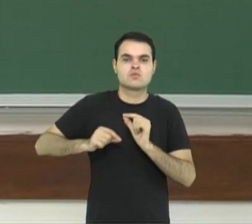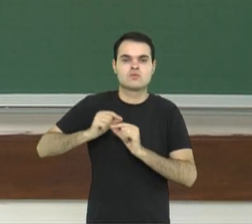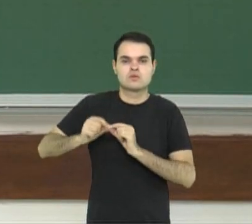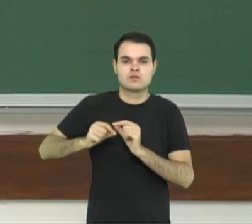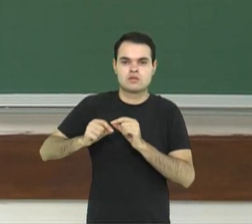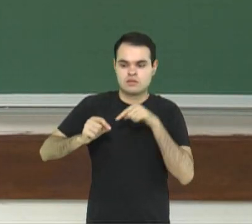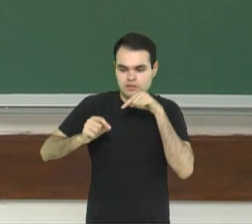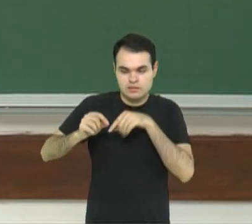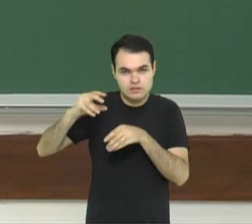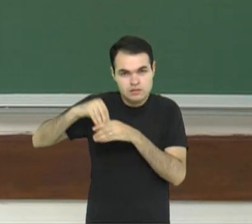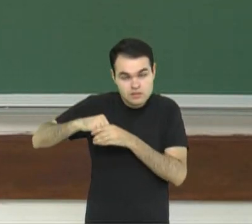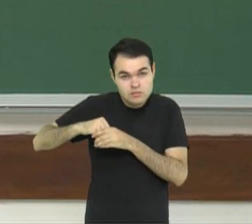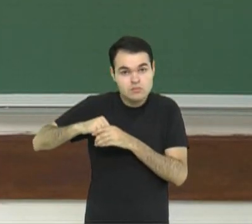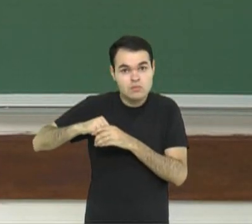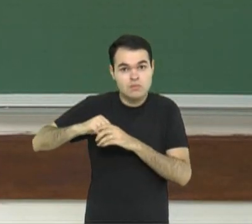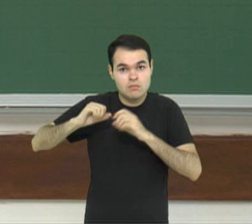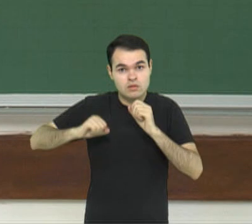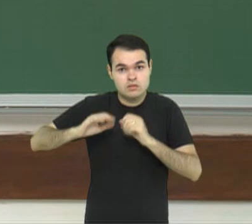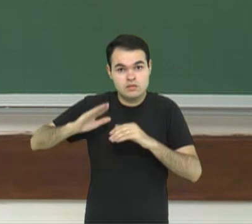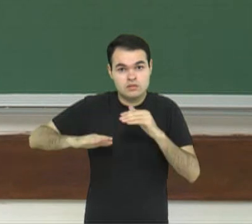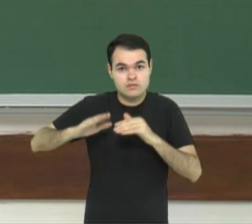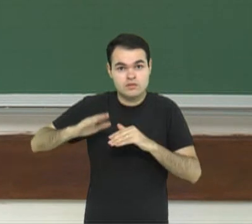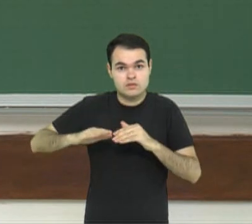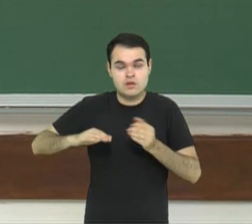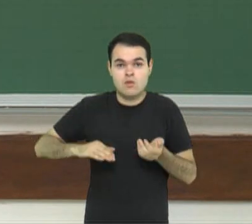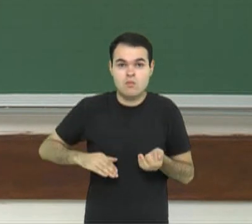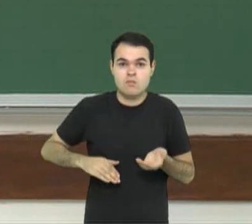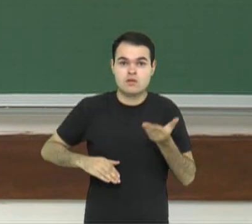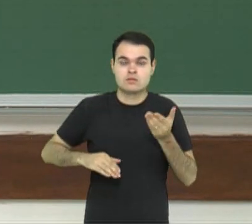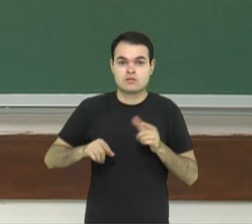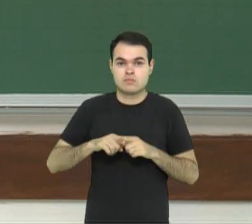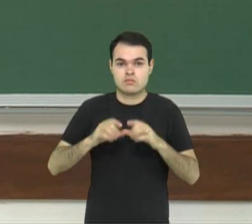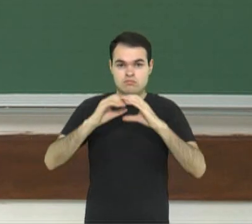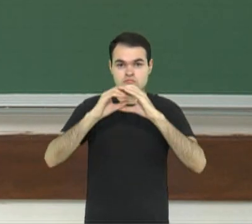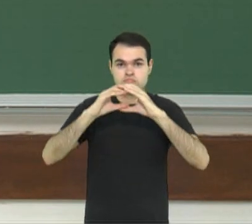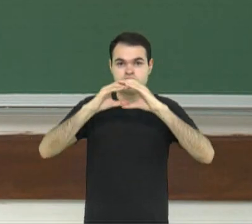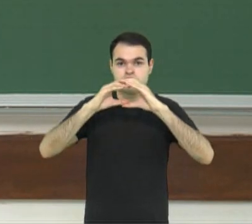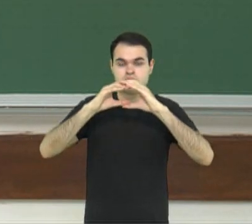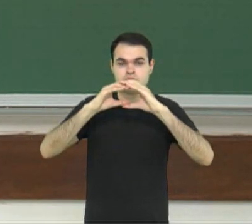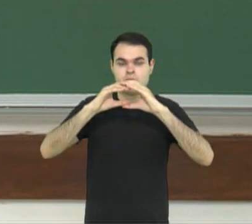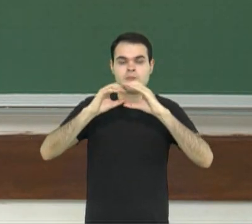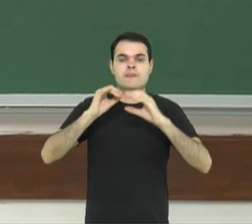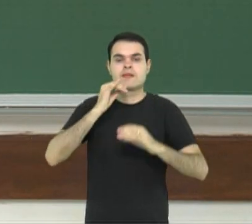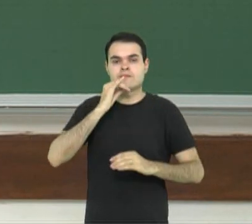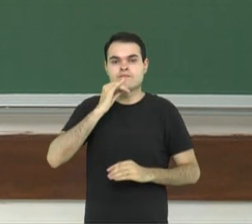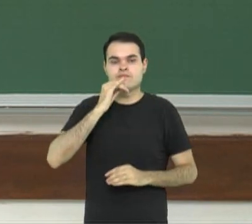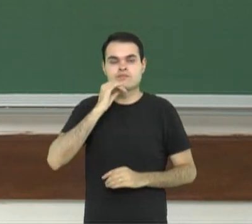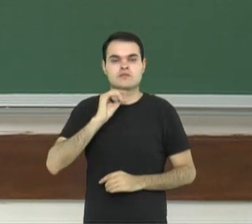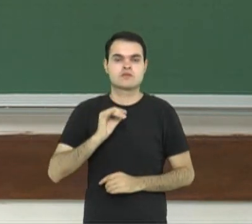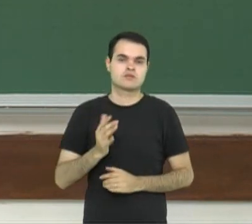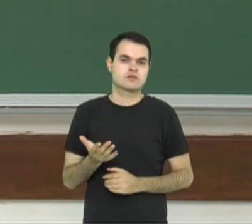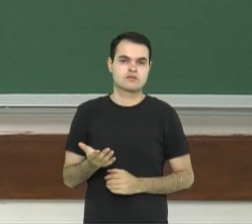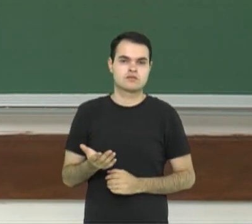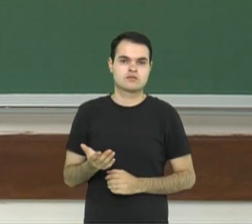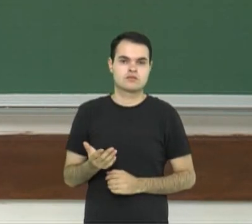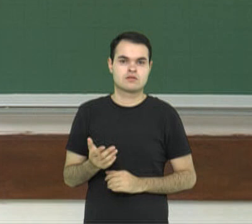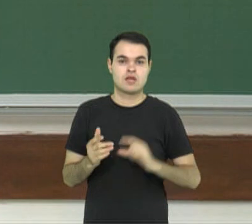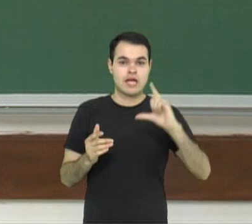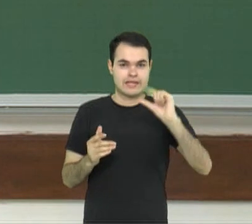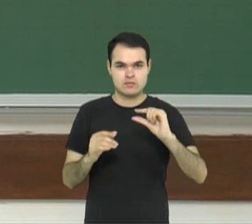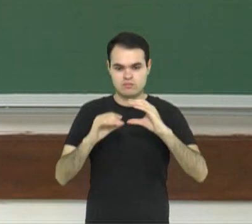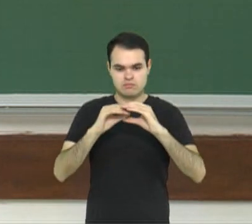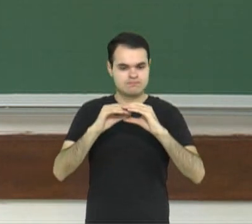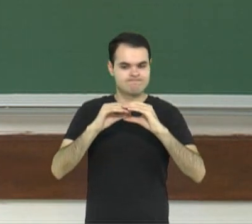promove uma redução de espaço para a bexiga urinária. Se ele promove a redução desse